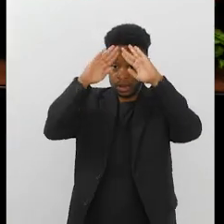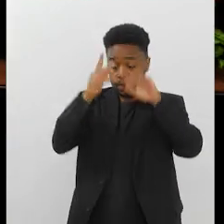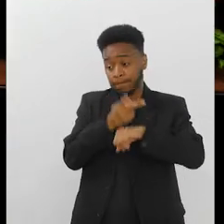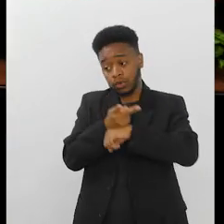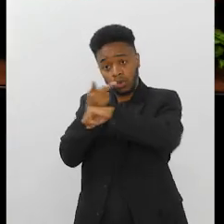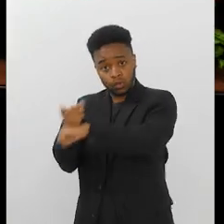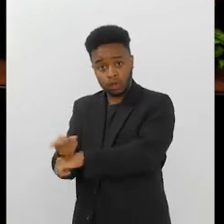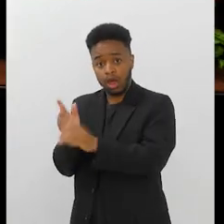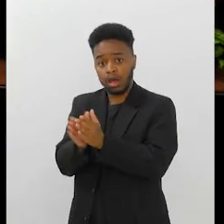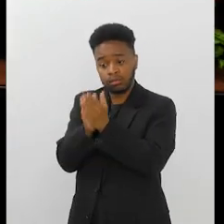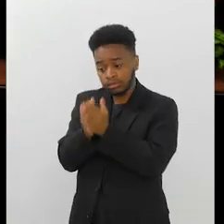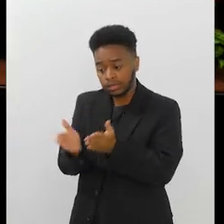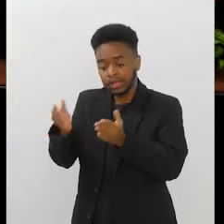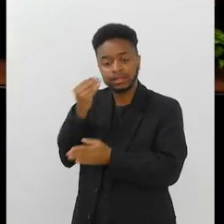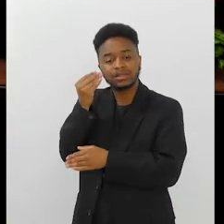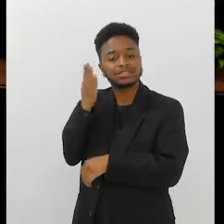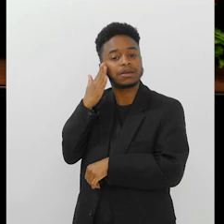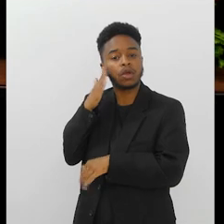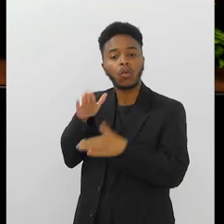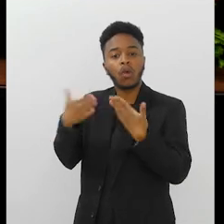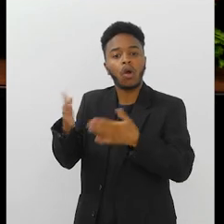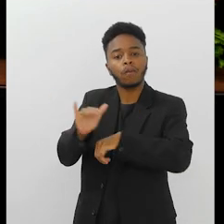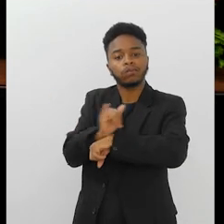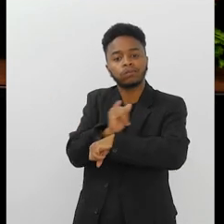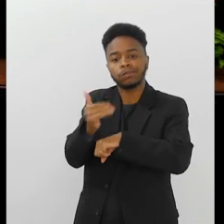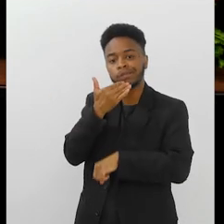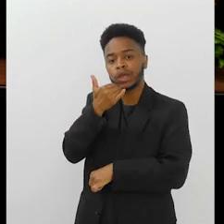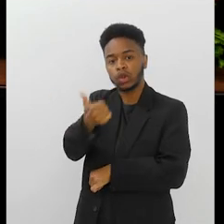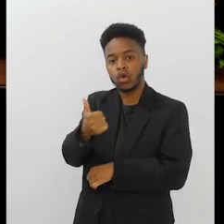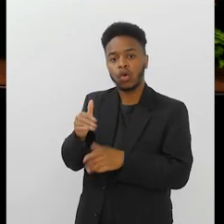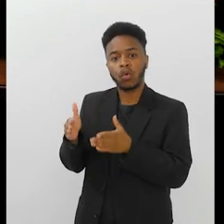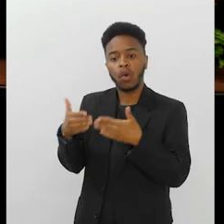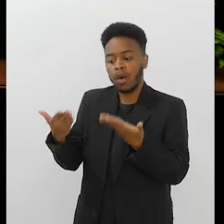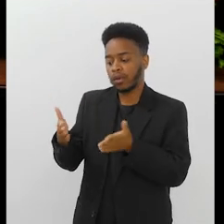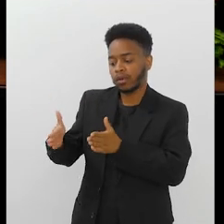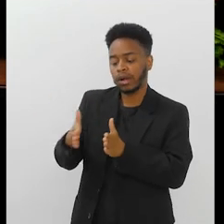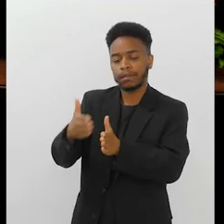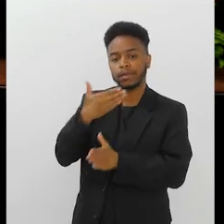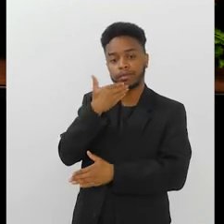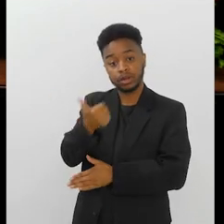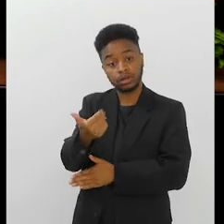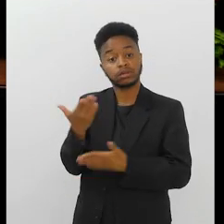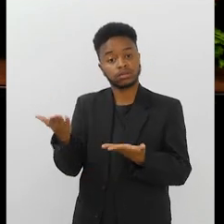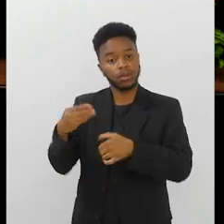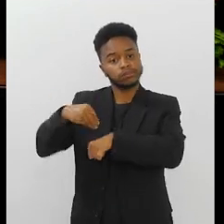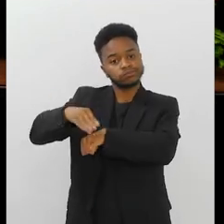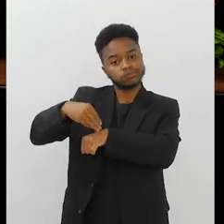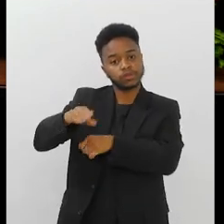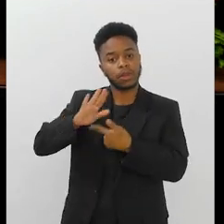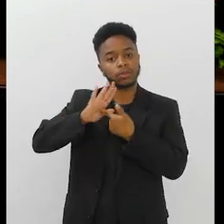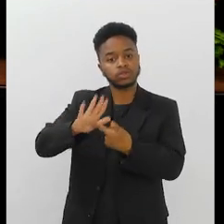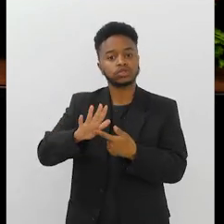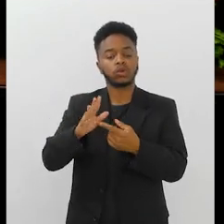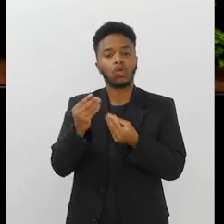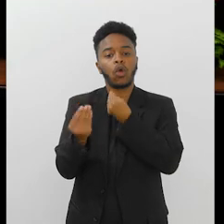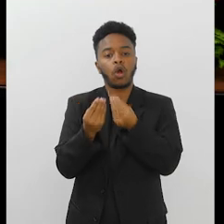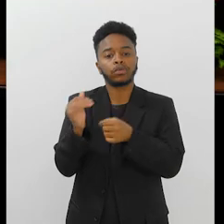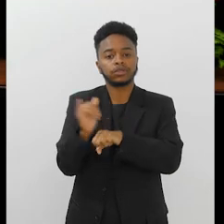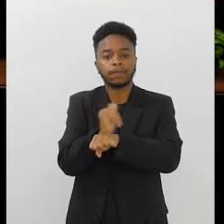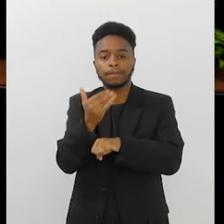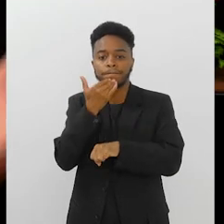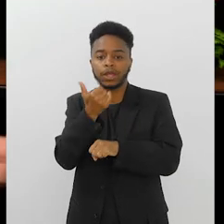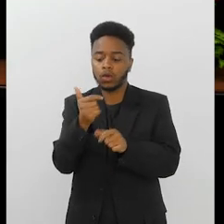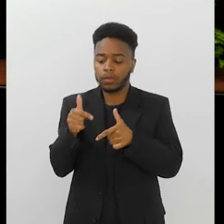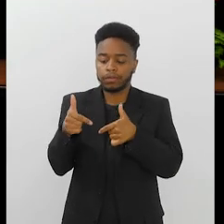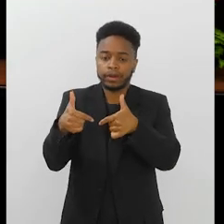olor o hô ia lá e direcionava o melhor caminho colocava na verdade informação sobre o melhor comportamento sobre